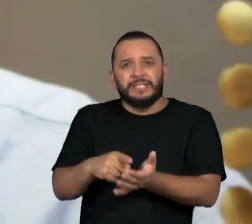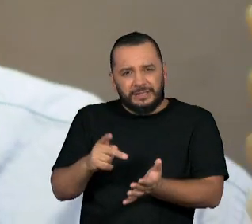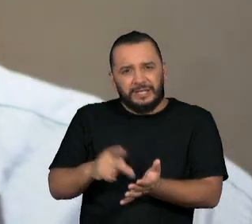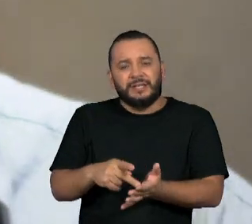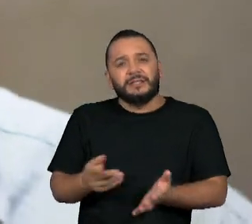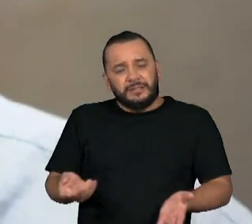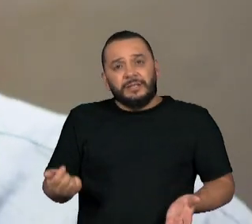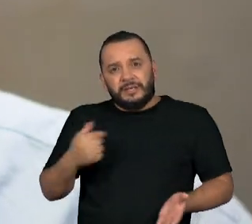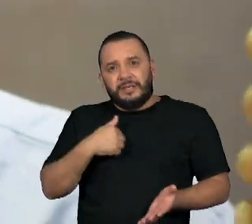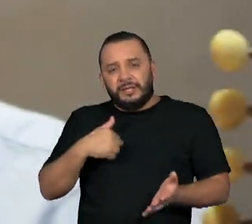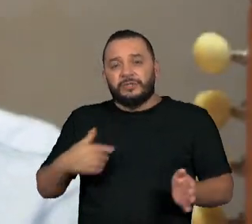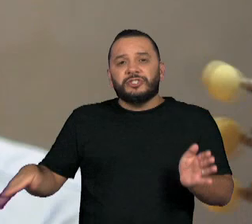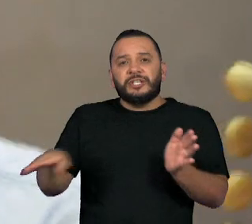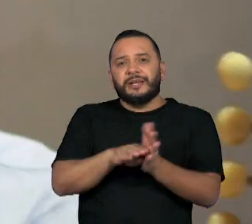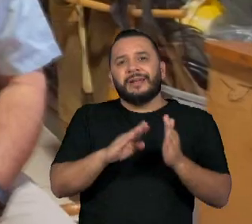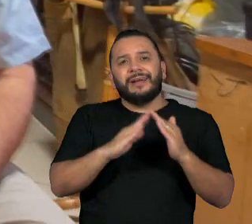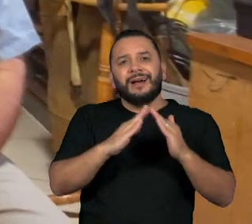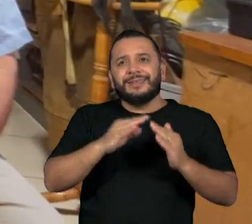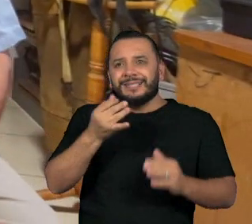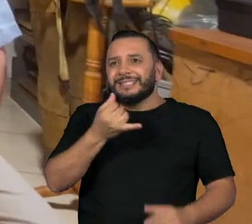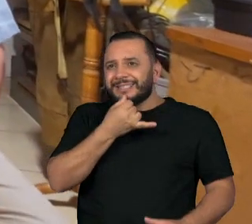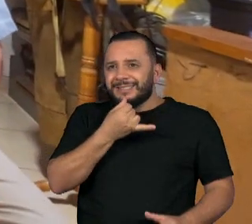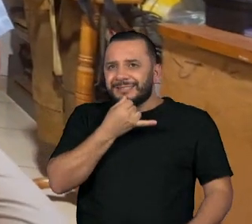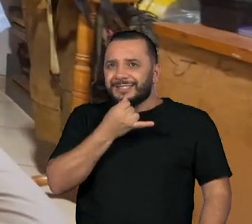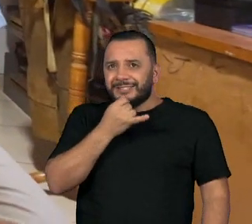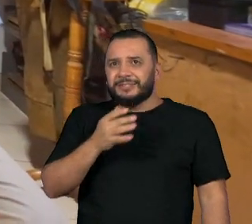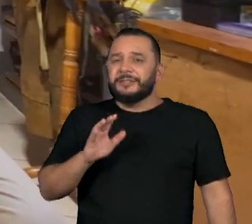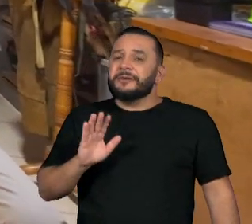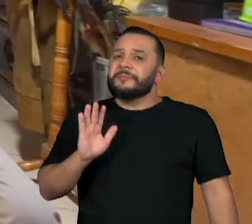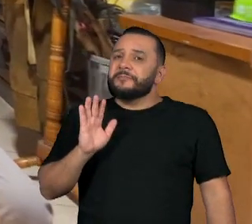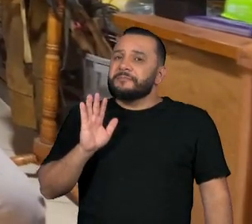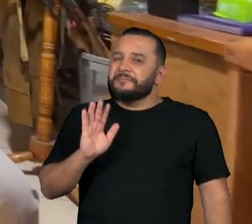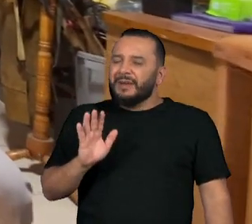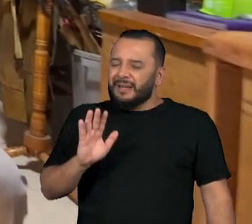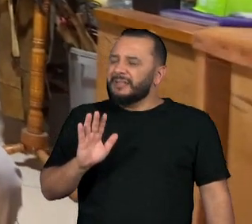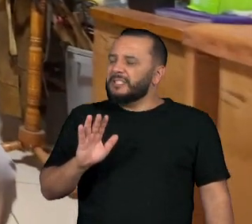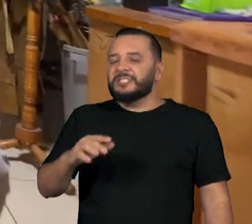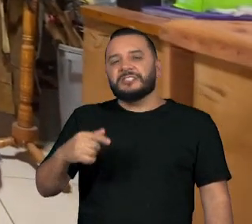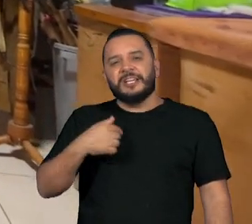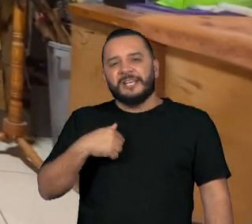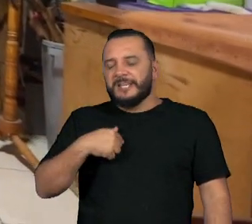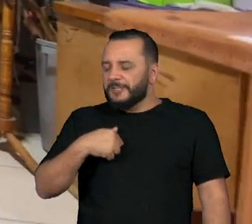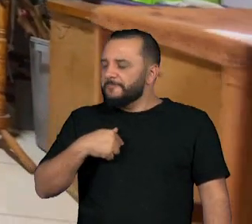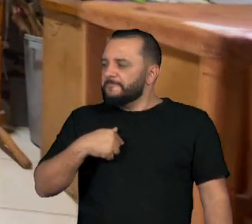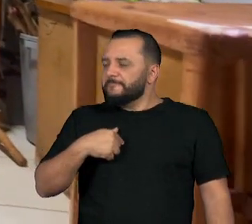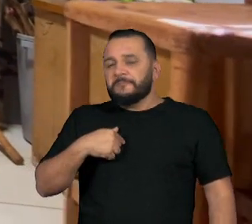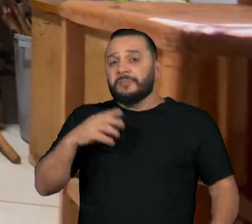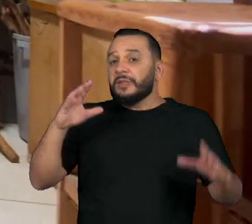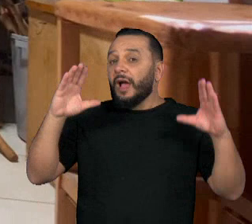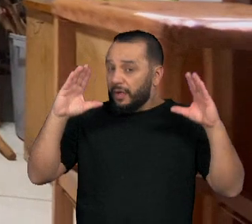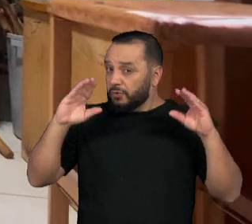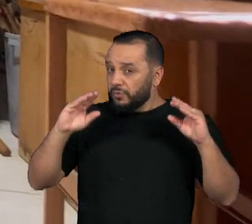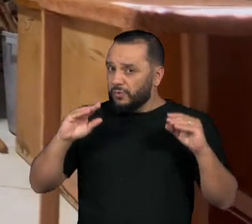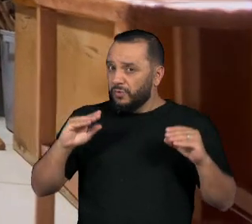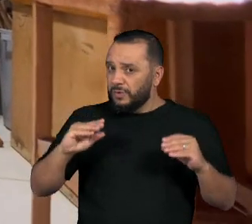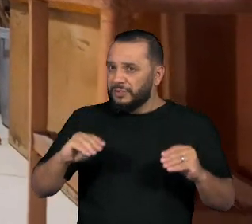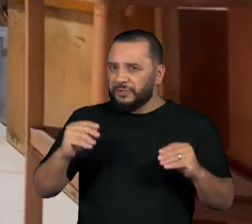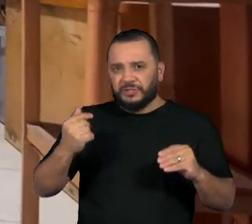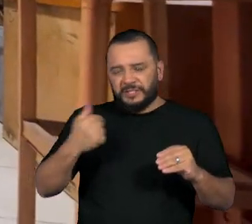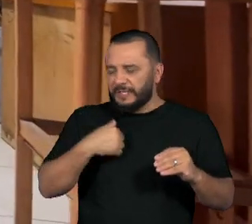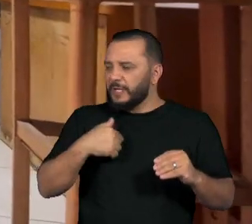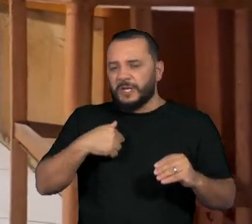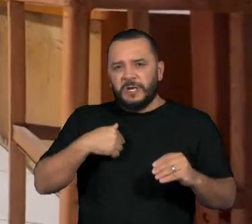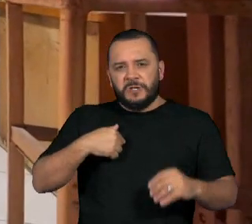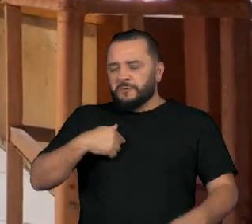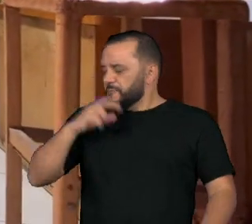para minha casa muito triste, mas naquela noite eu passei a noite construindo peça para